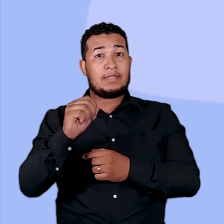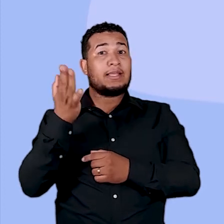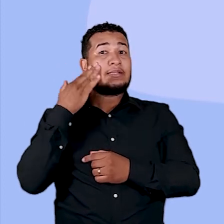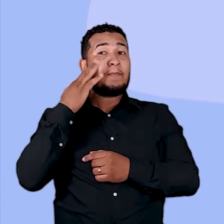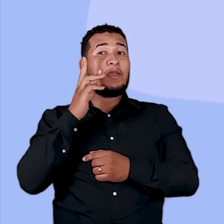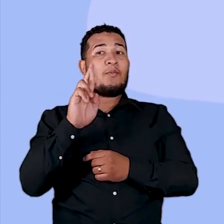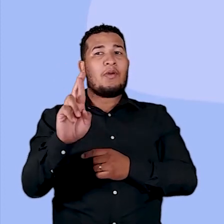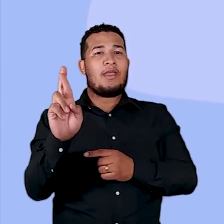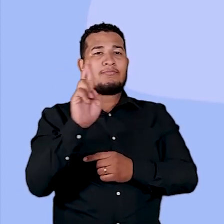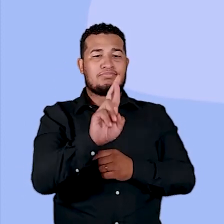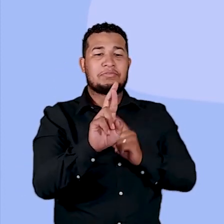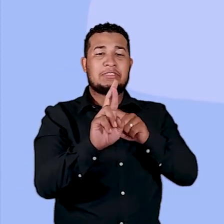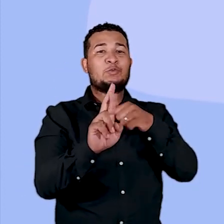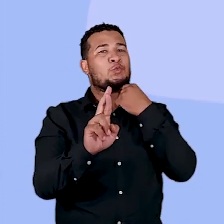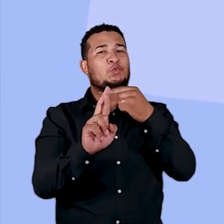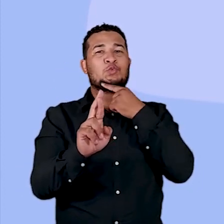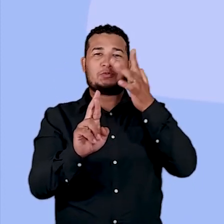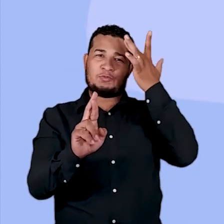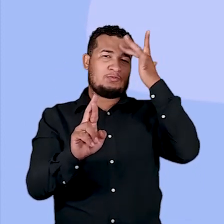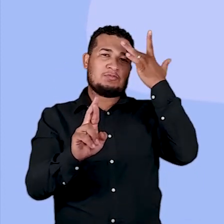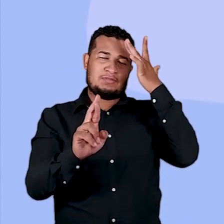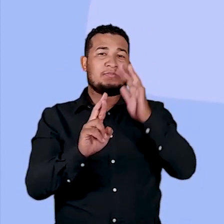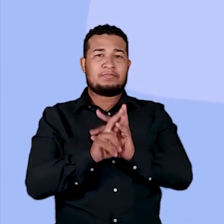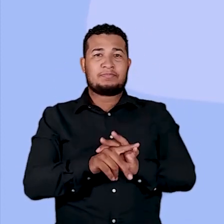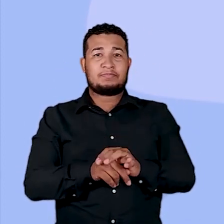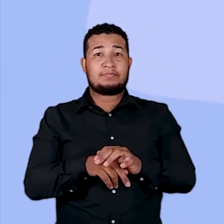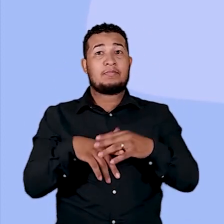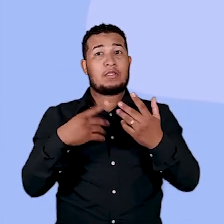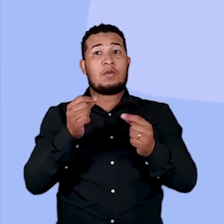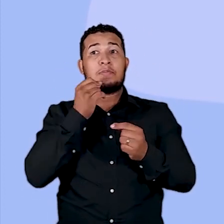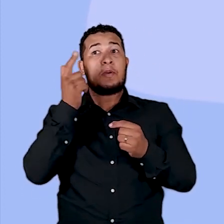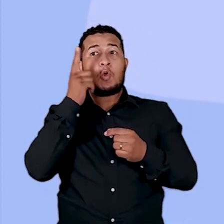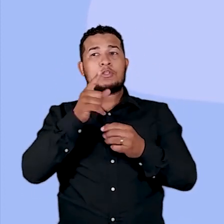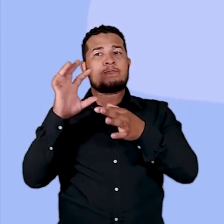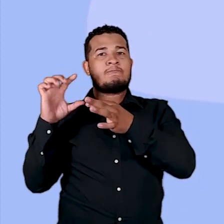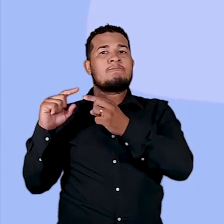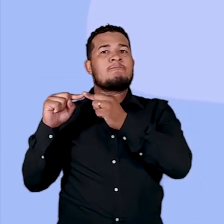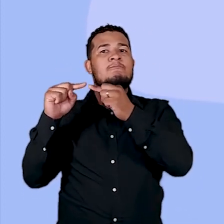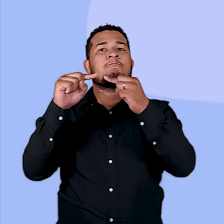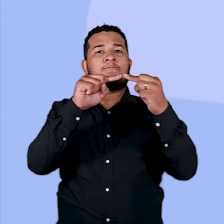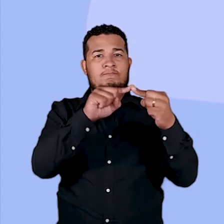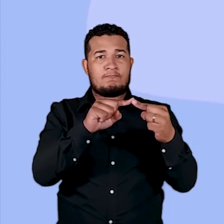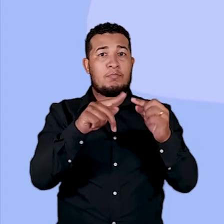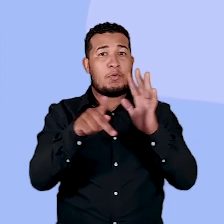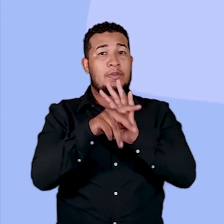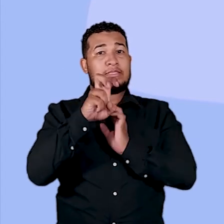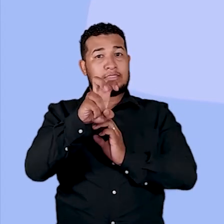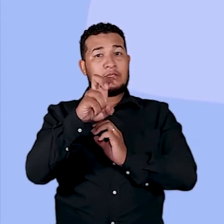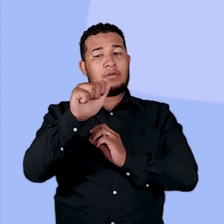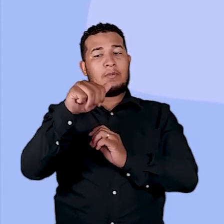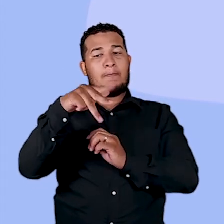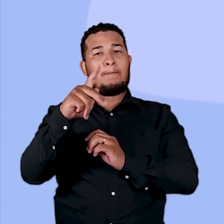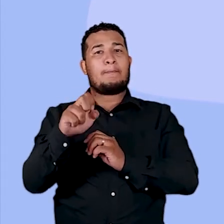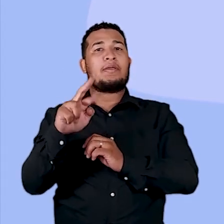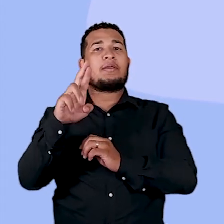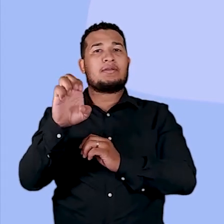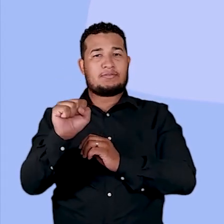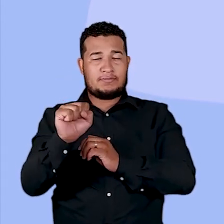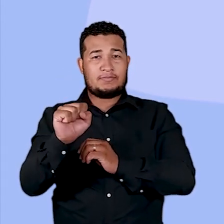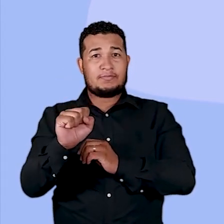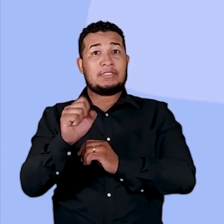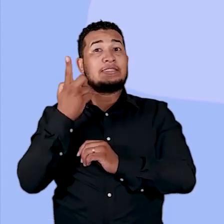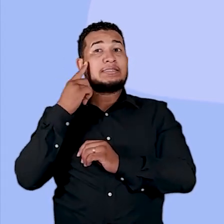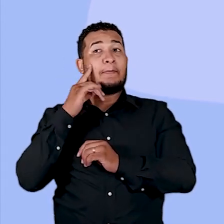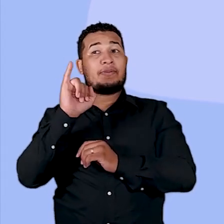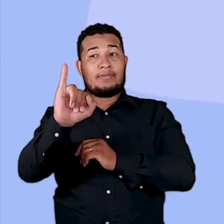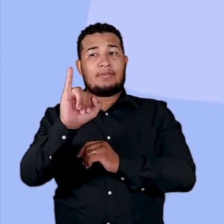quer saber o R, então coloca o R igual ao sinal de igual. Depois ele fala assim, para que seja atravessado por uma corrente elétrica de 5 amperes.